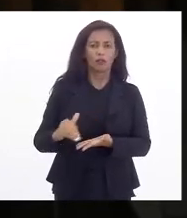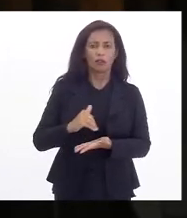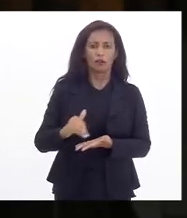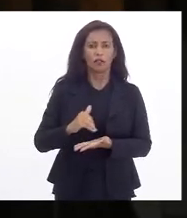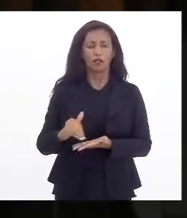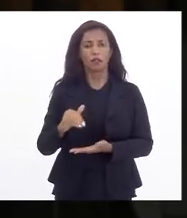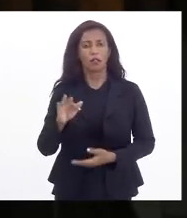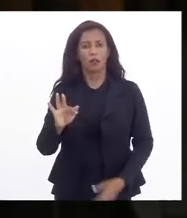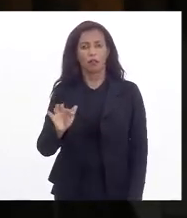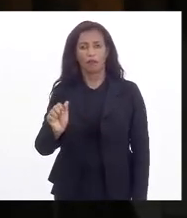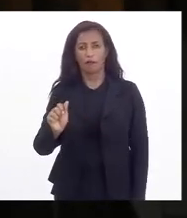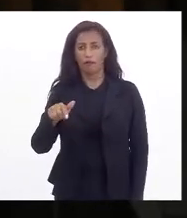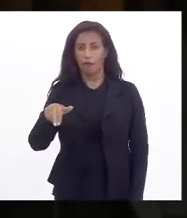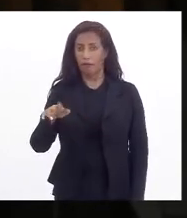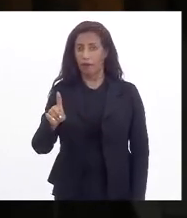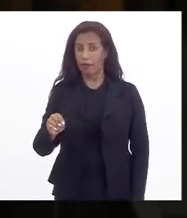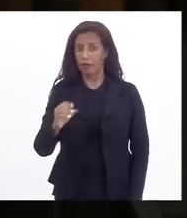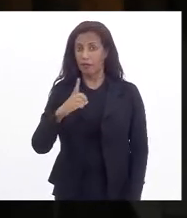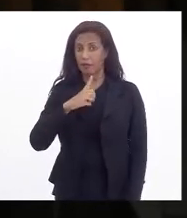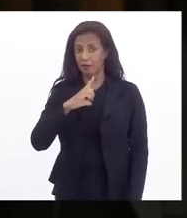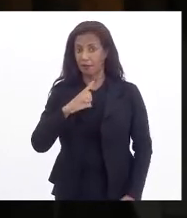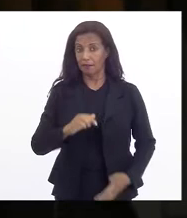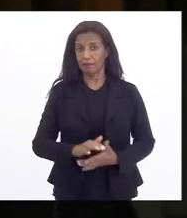de fazenda tem